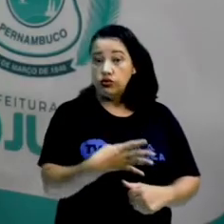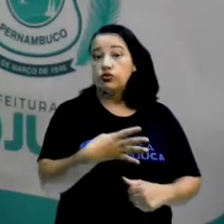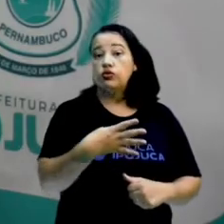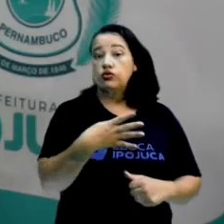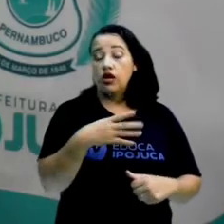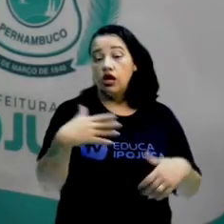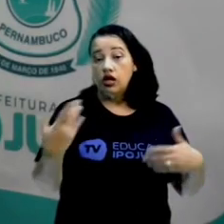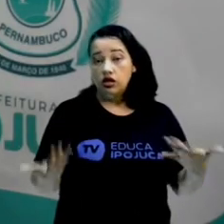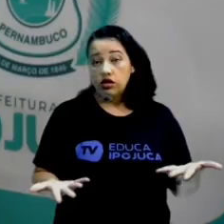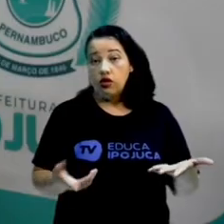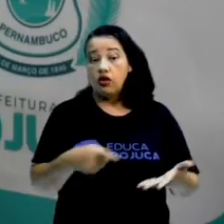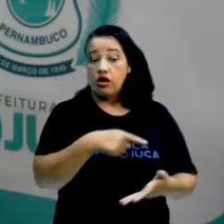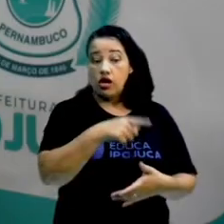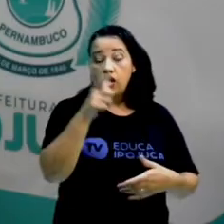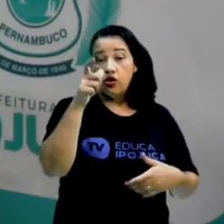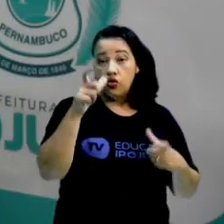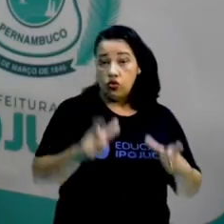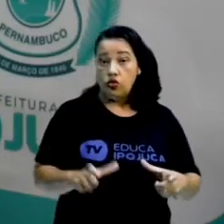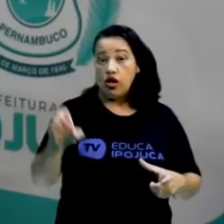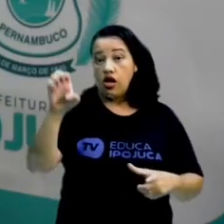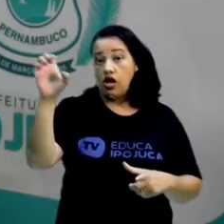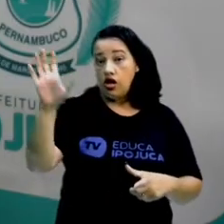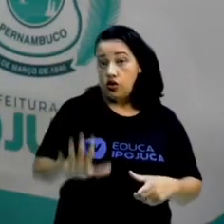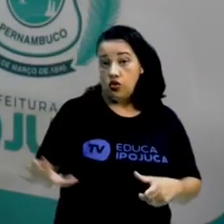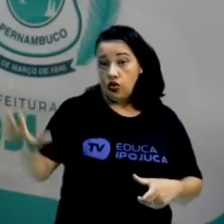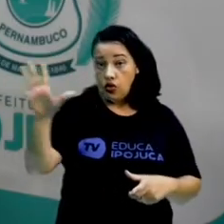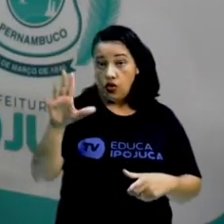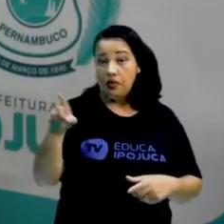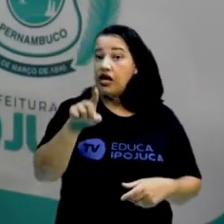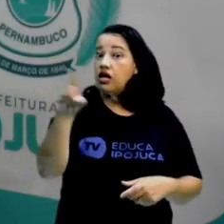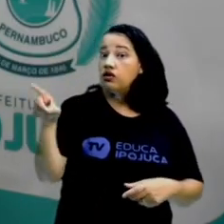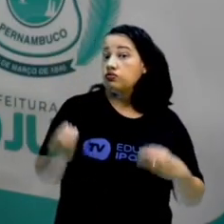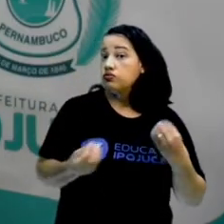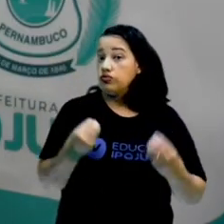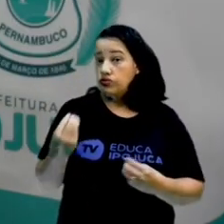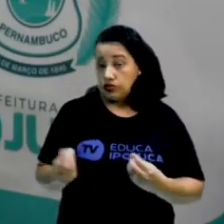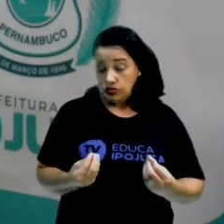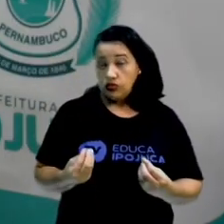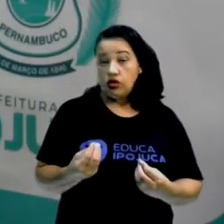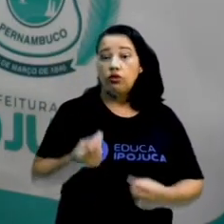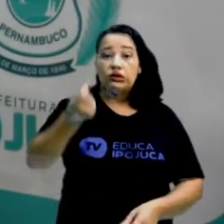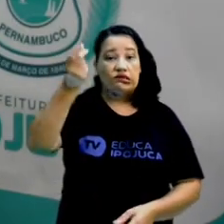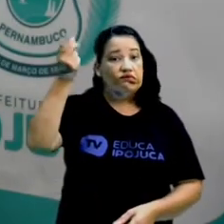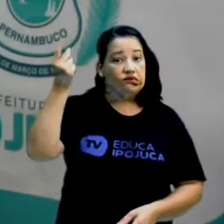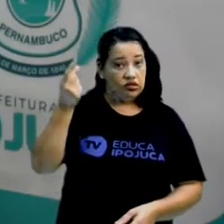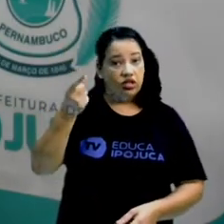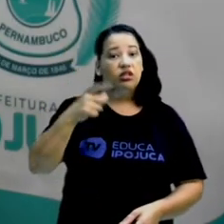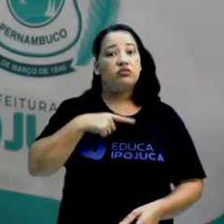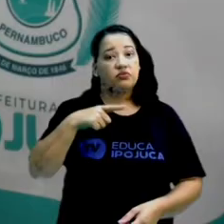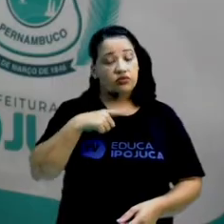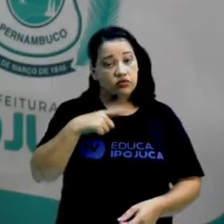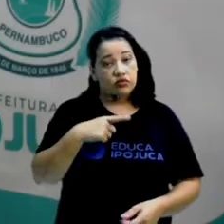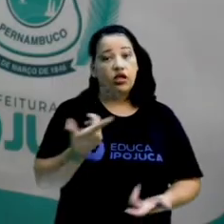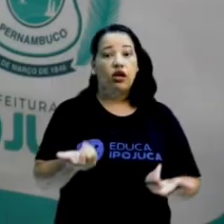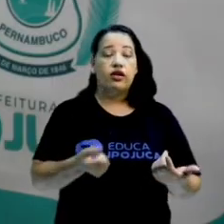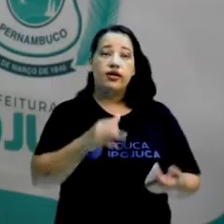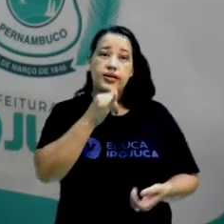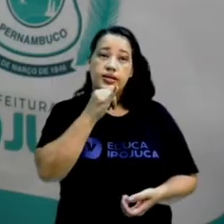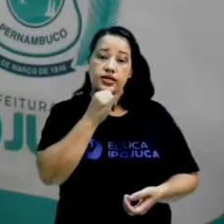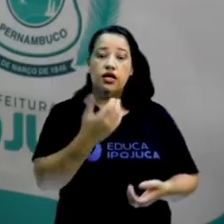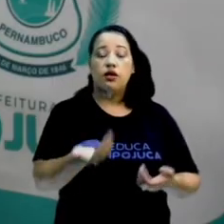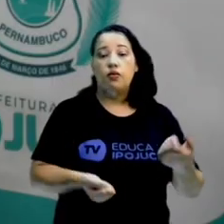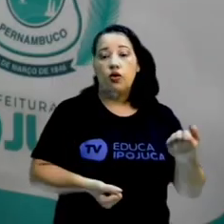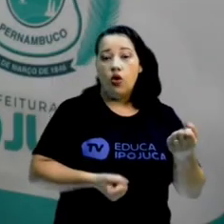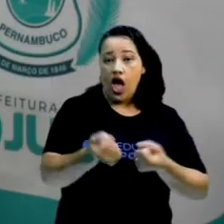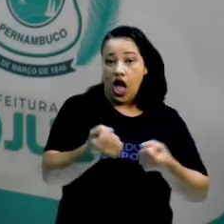na Europa eles estão já há muito tempo trabalhando nessa questão dos carros elétricos,